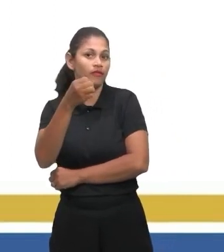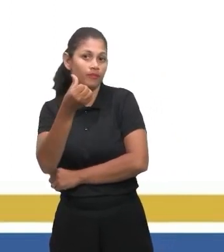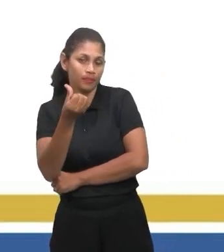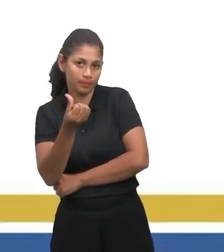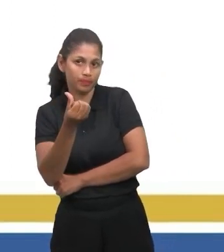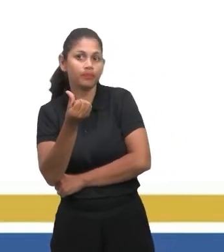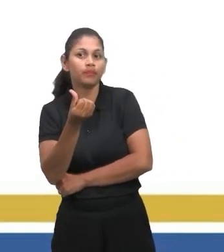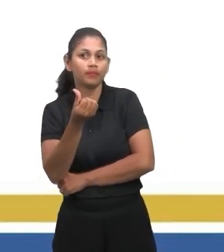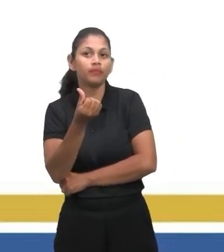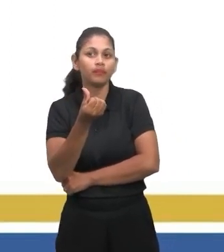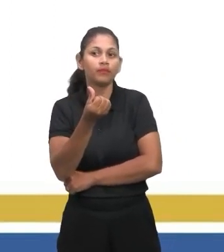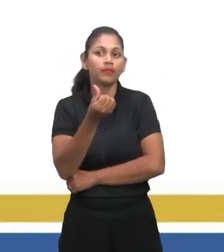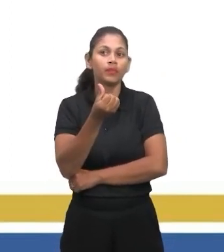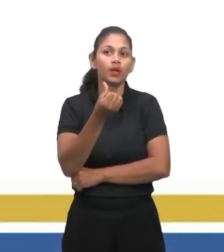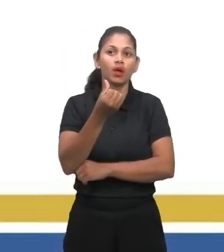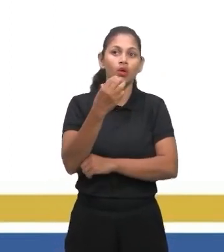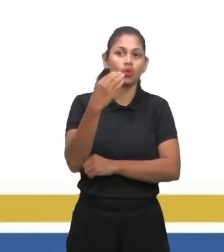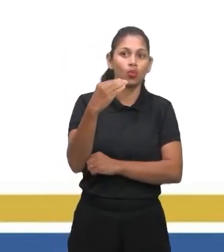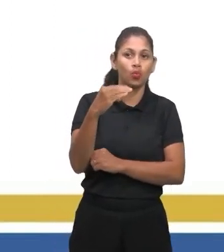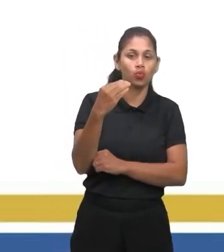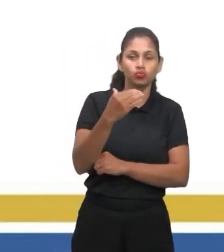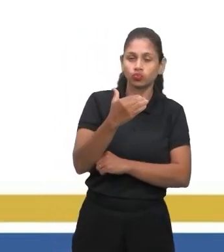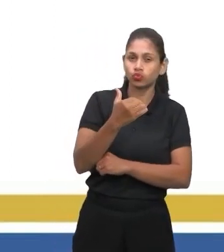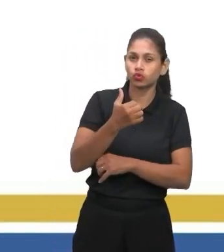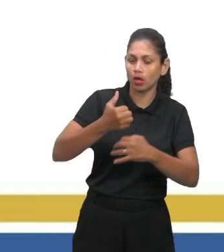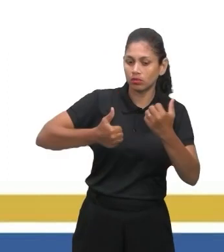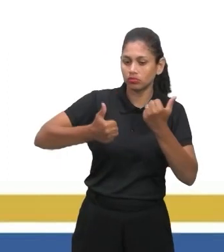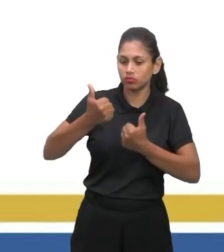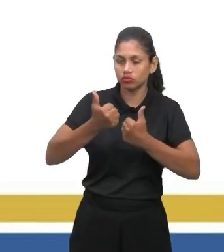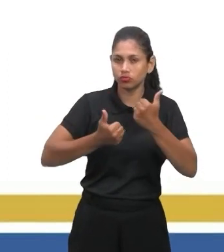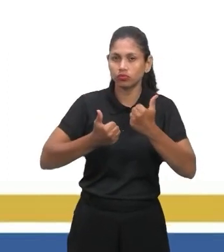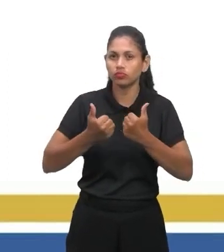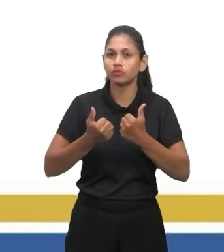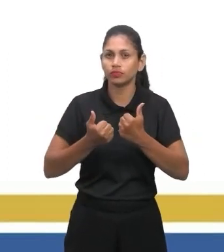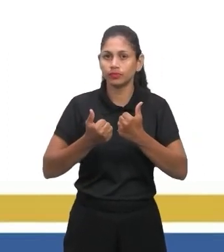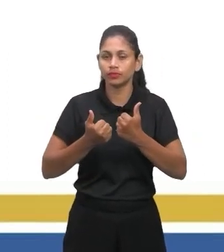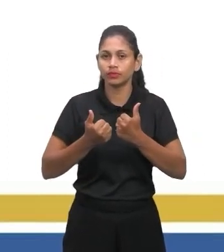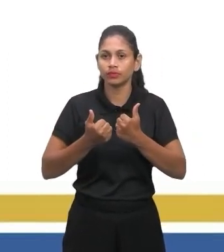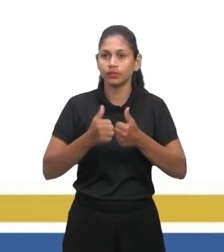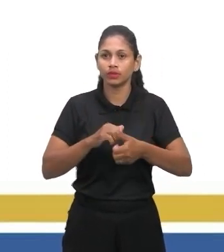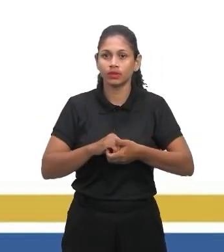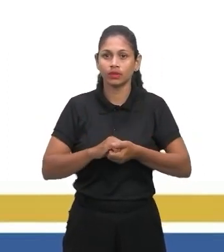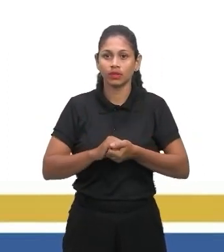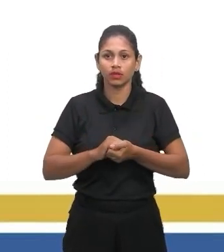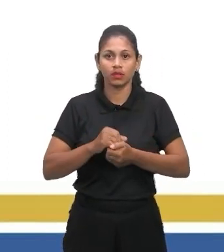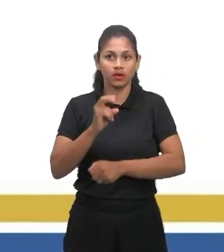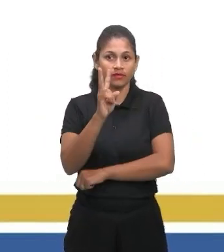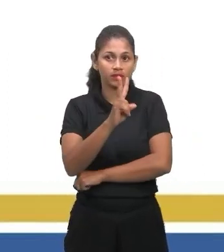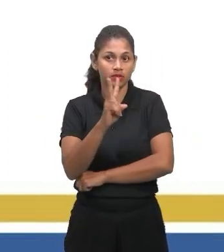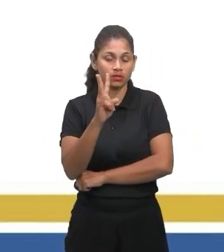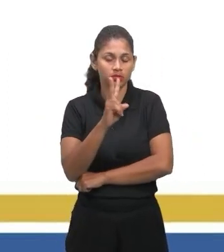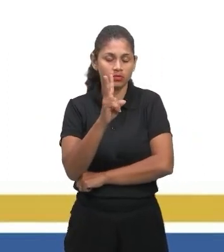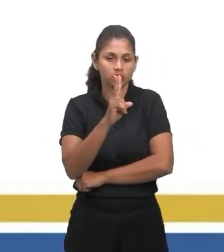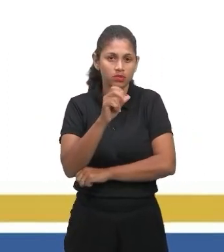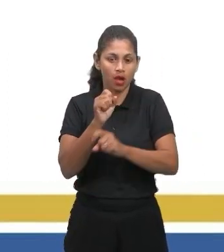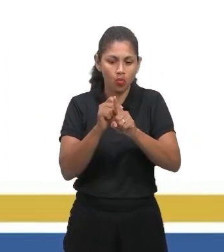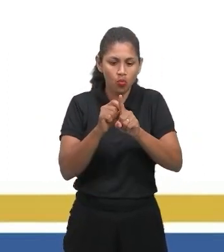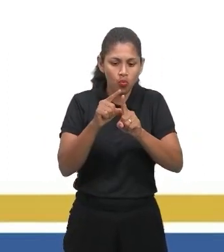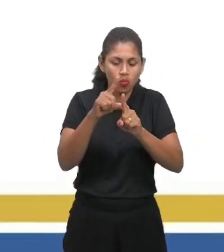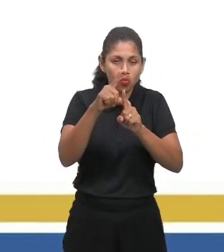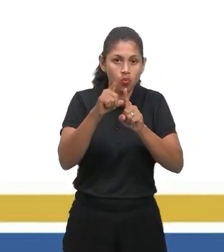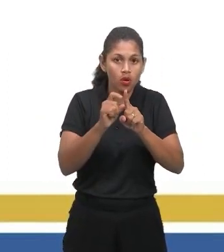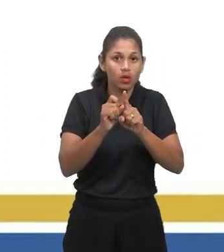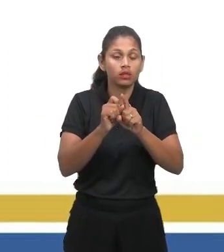Trânsito, para vias com velocidade de até 100 km por hora, a velocidade medida pelo aparelho tem a tolerância de 7